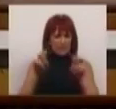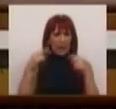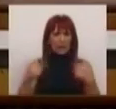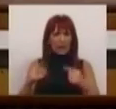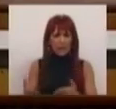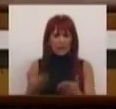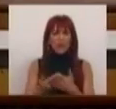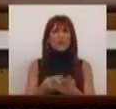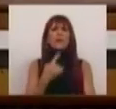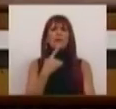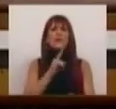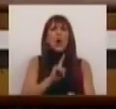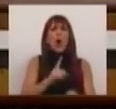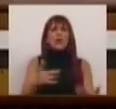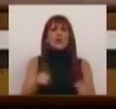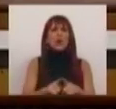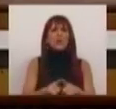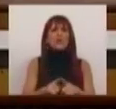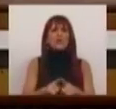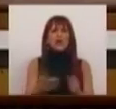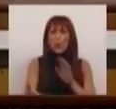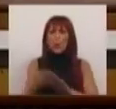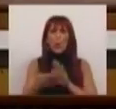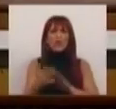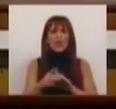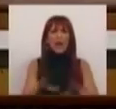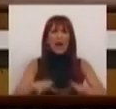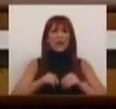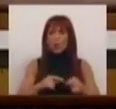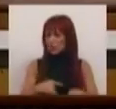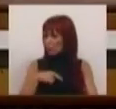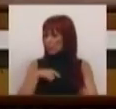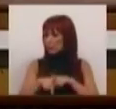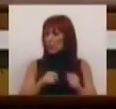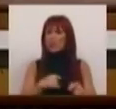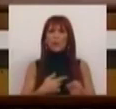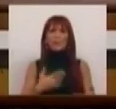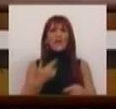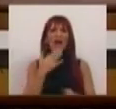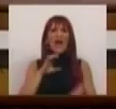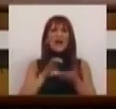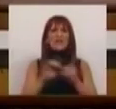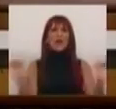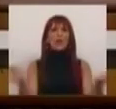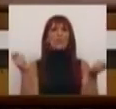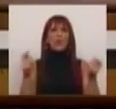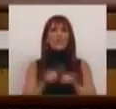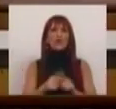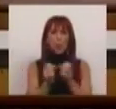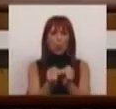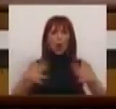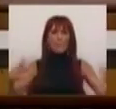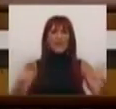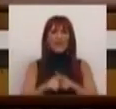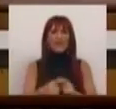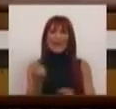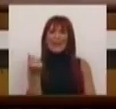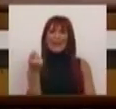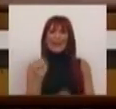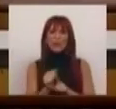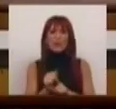matéria e que se referem à urgência de adotar uma política de crédito que promova o aumento da